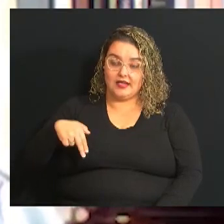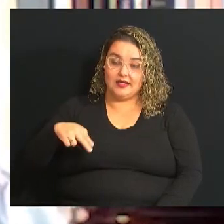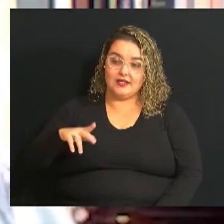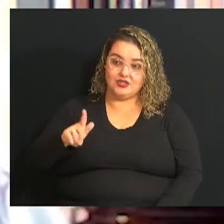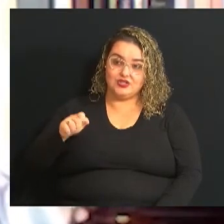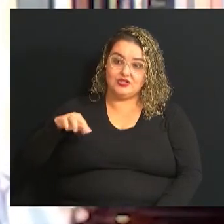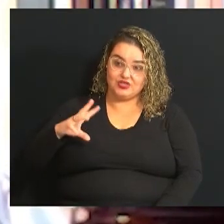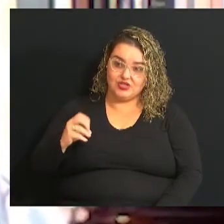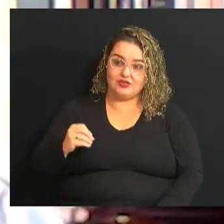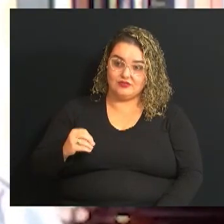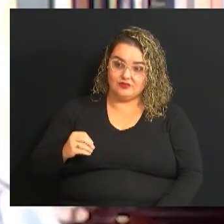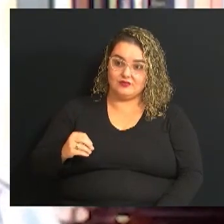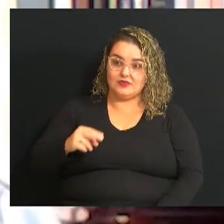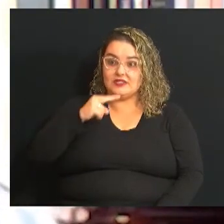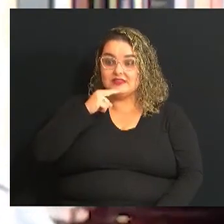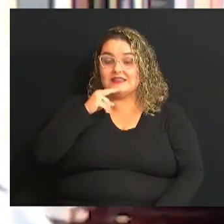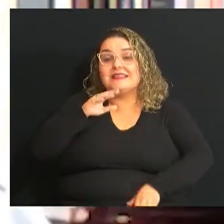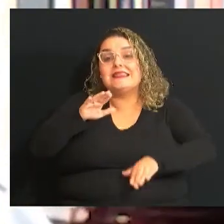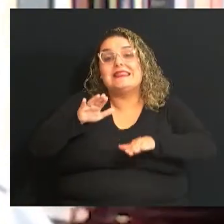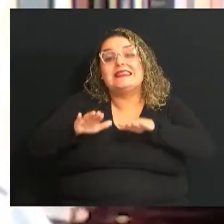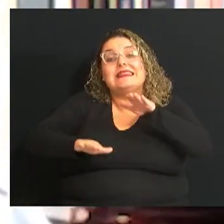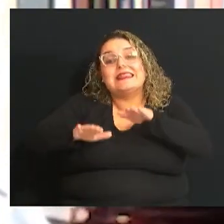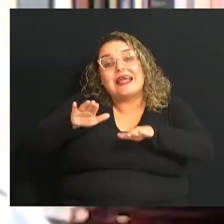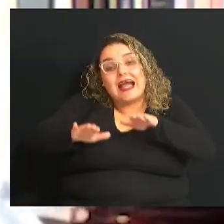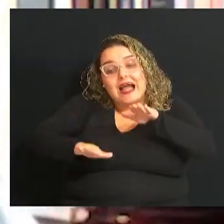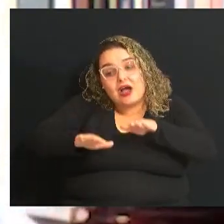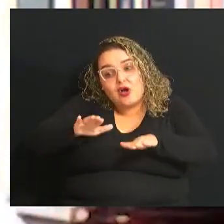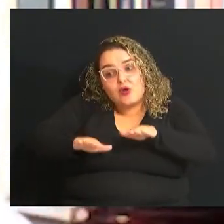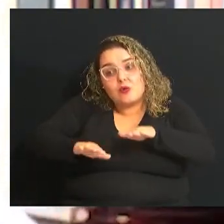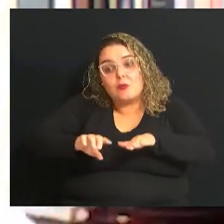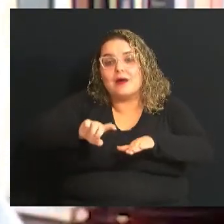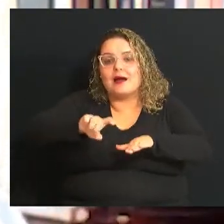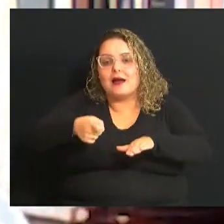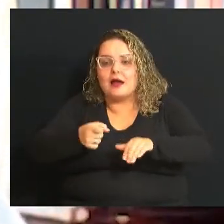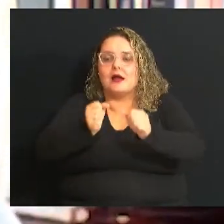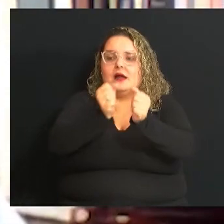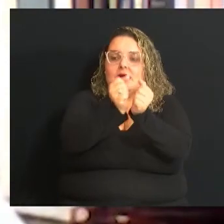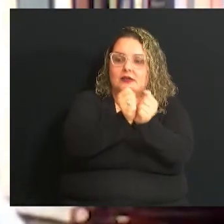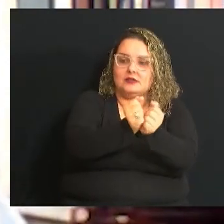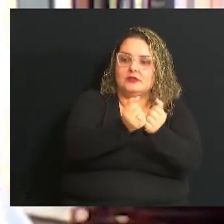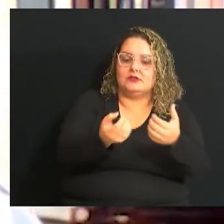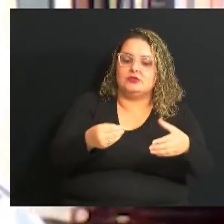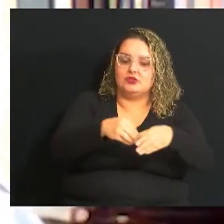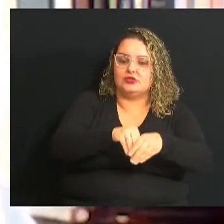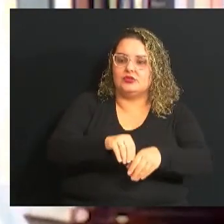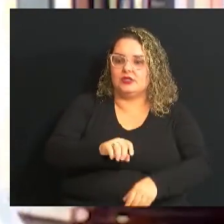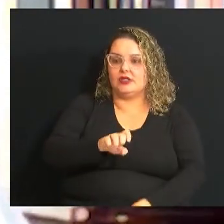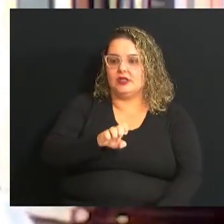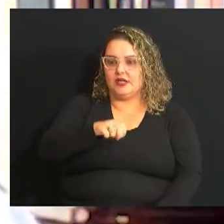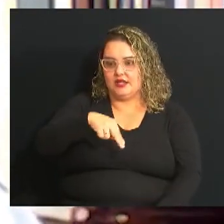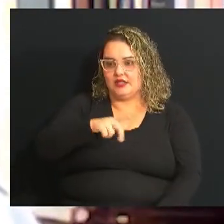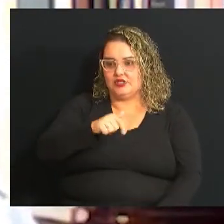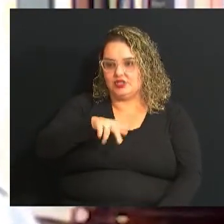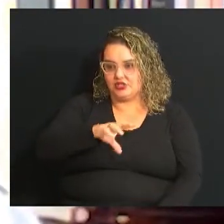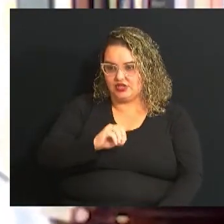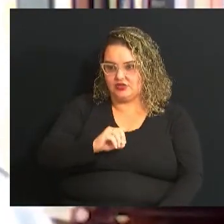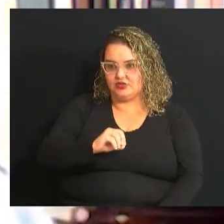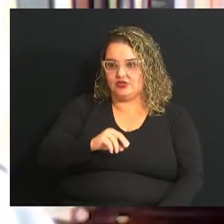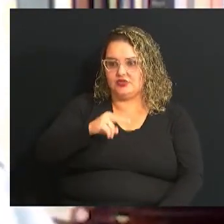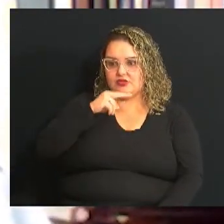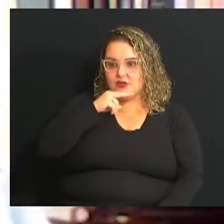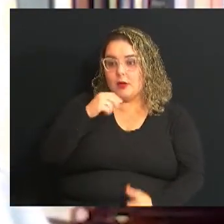precisamos. Essa coisa do processo de embranquecimento de Carlos Gomes, processo de embranquecimento de Nilo Peçanha. O que